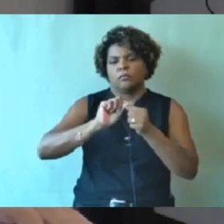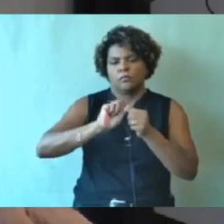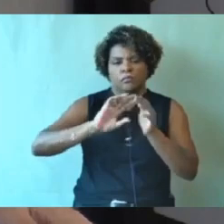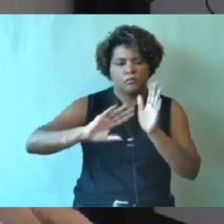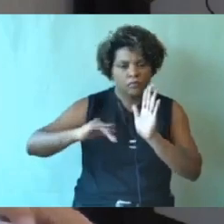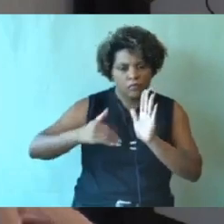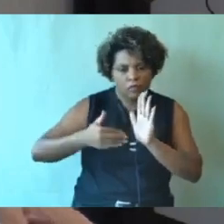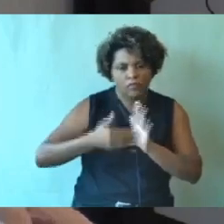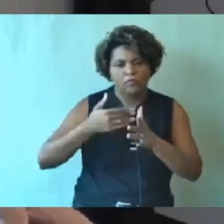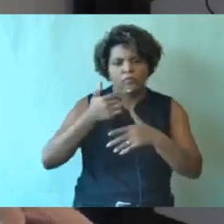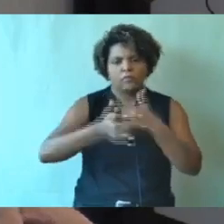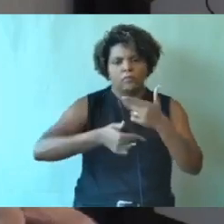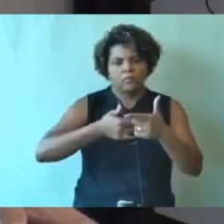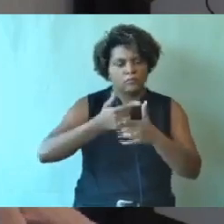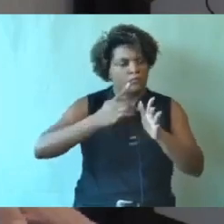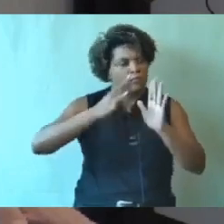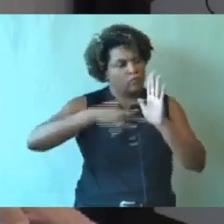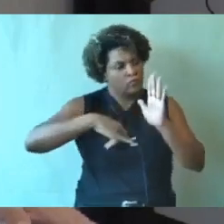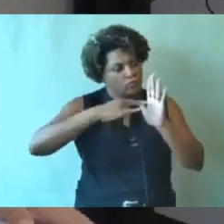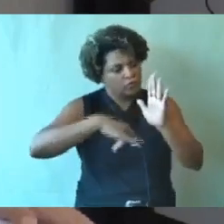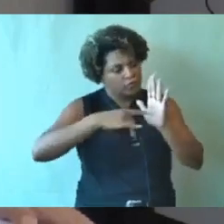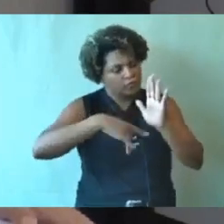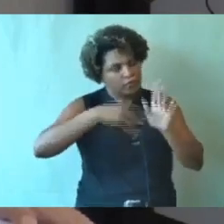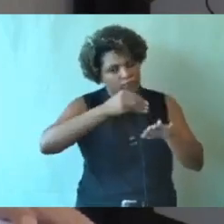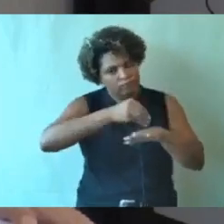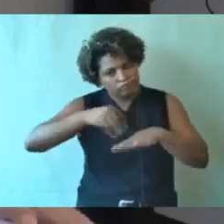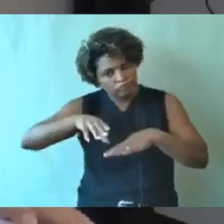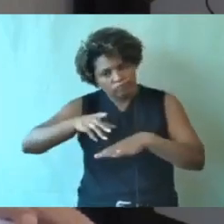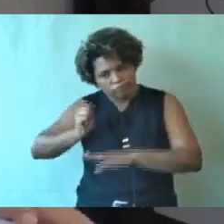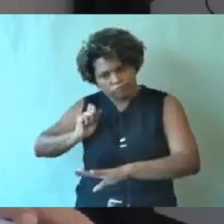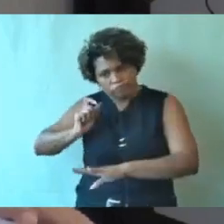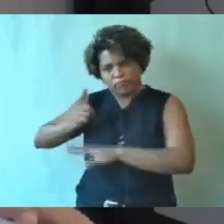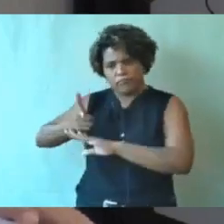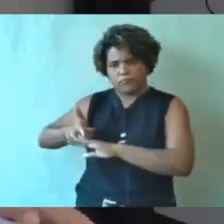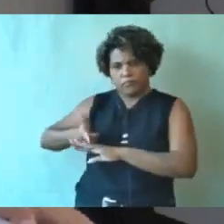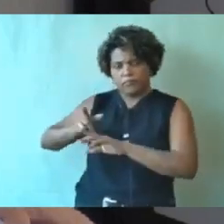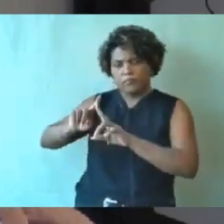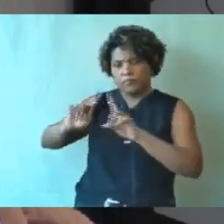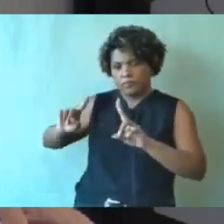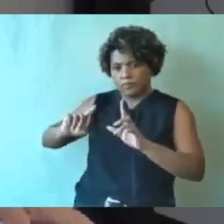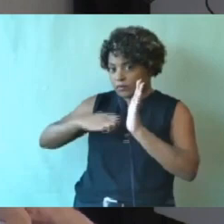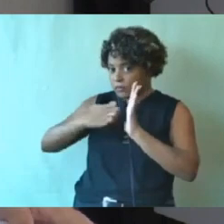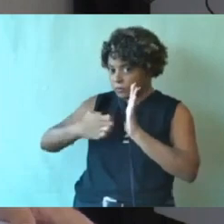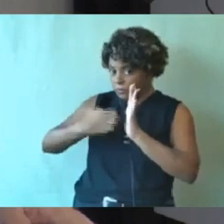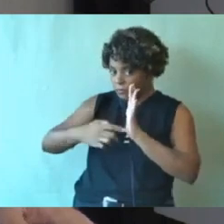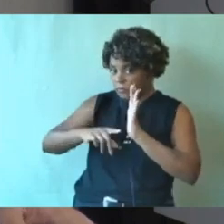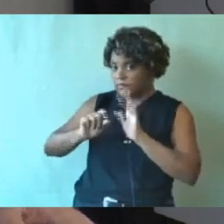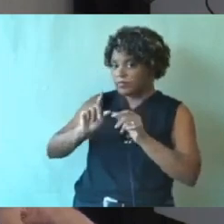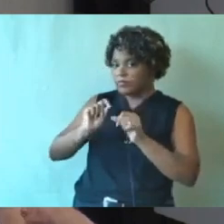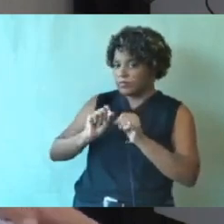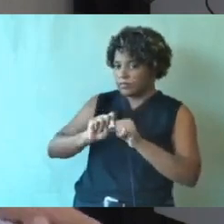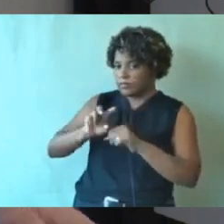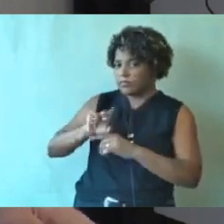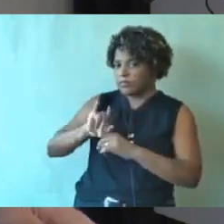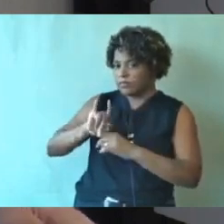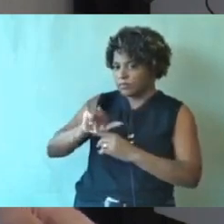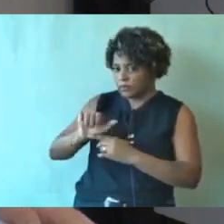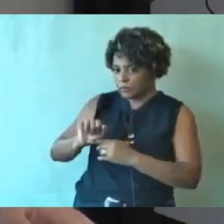mandar, para ela poder mandar a remuneração deles. Mas a empresa que opera vila e favela, no meu caso, são só dois veículos em